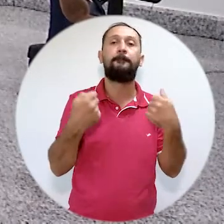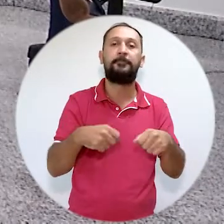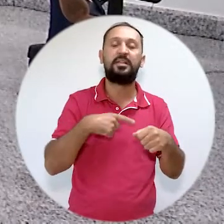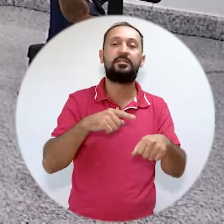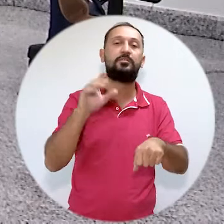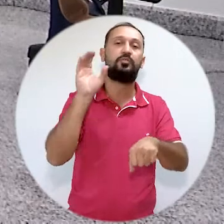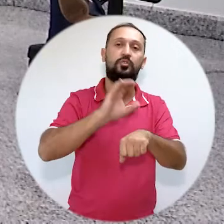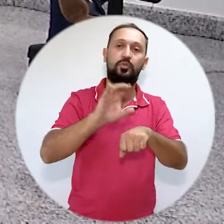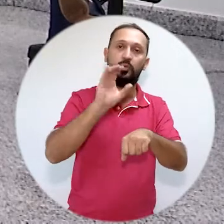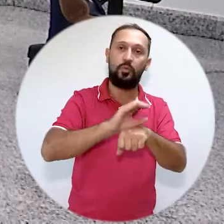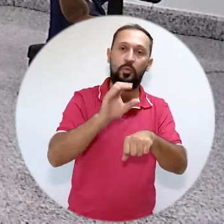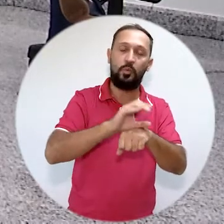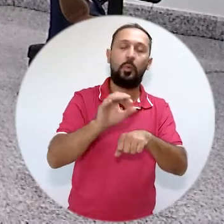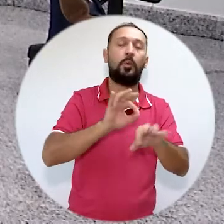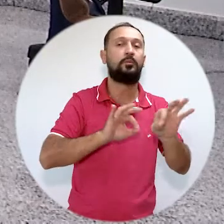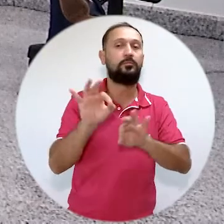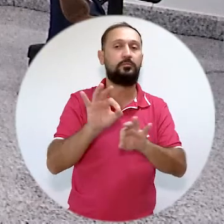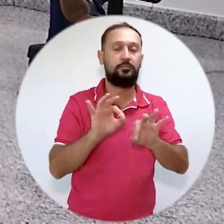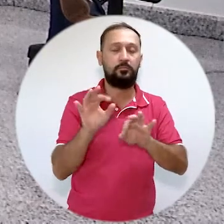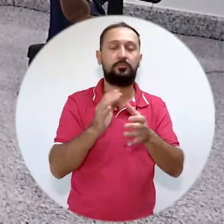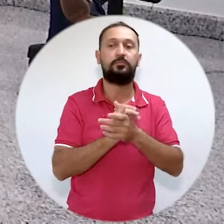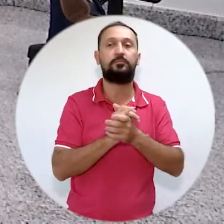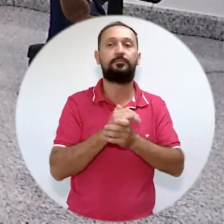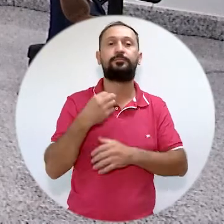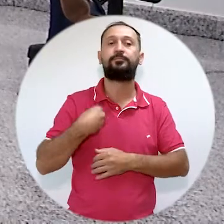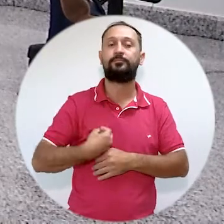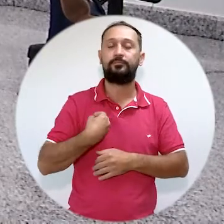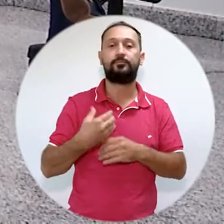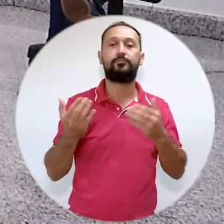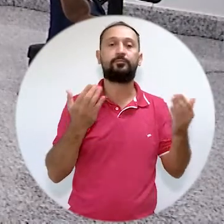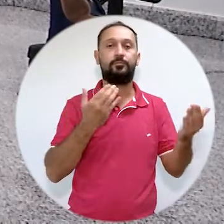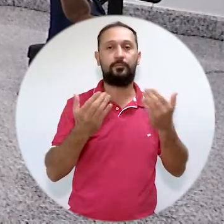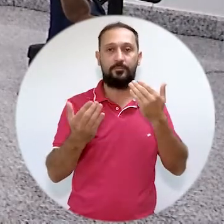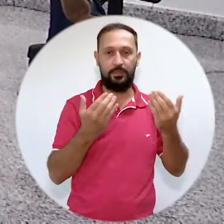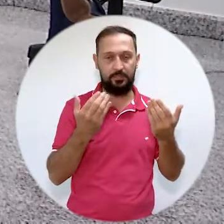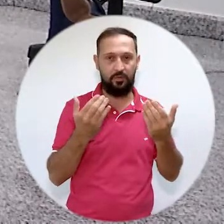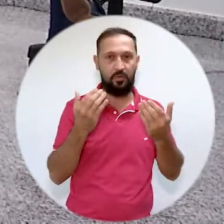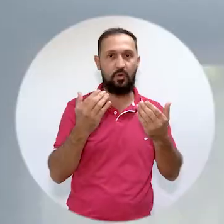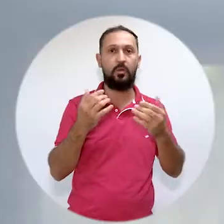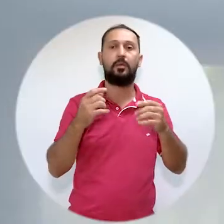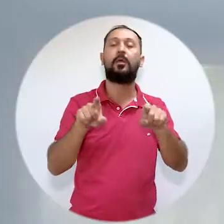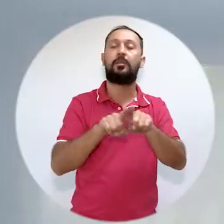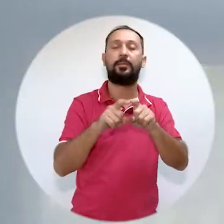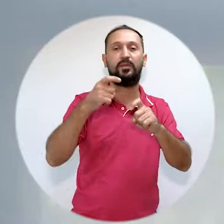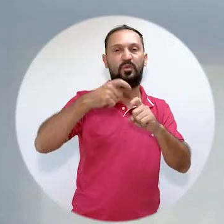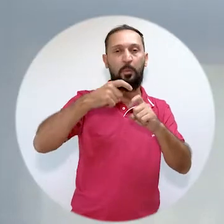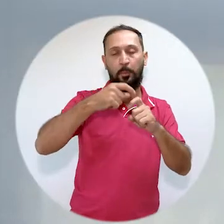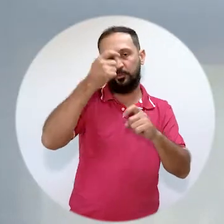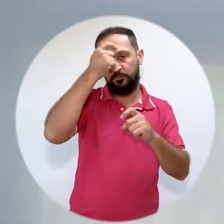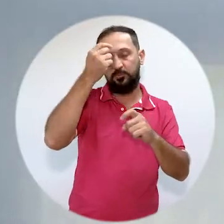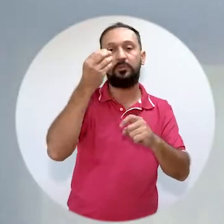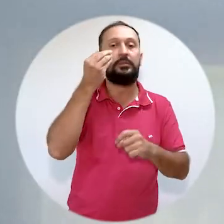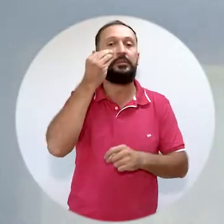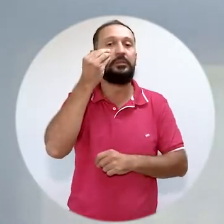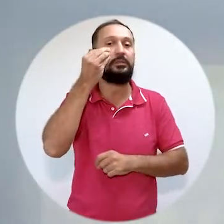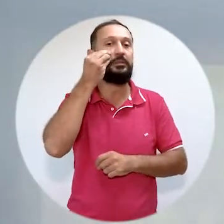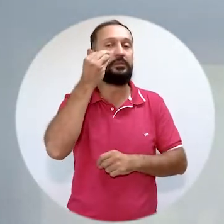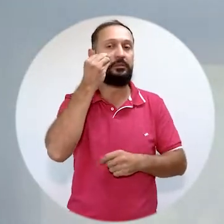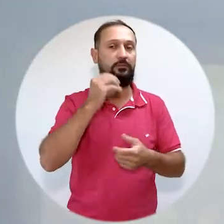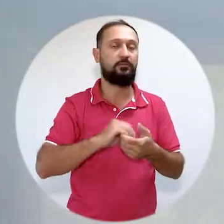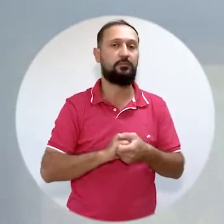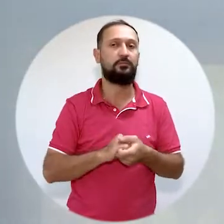precise mais cursos, preparação, a presença do psicólogo ou do psiquiatra. Por quê? Há uma tentativa,